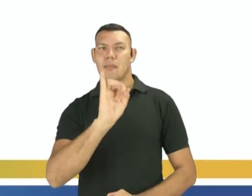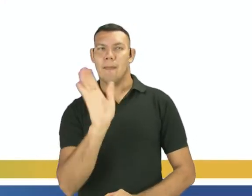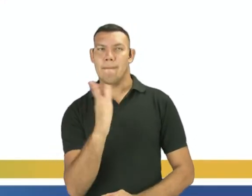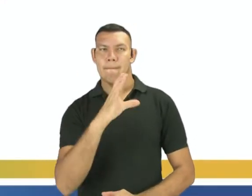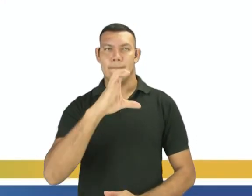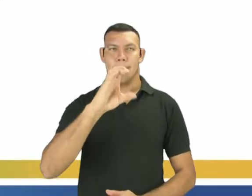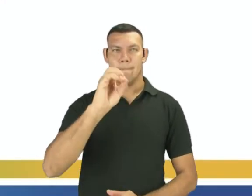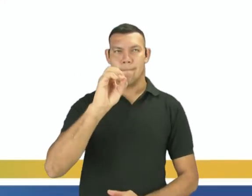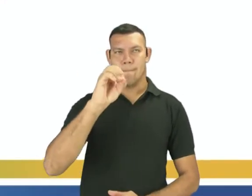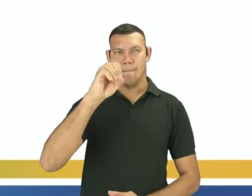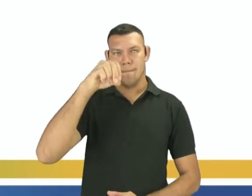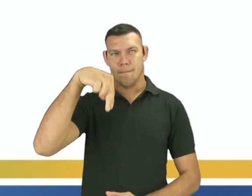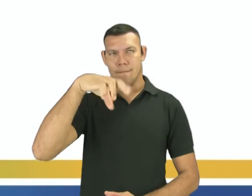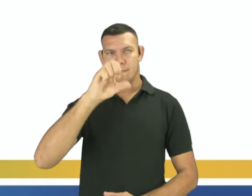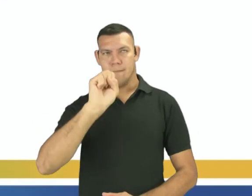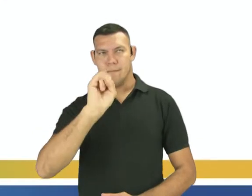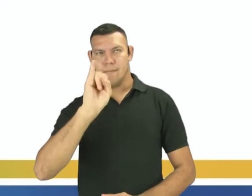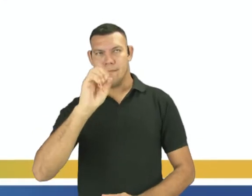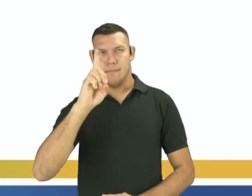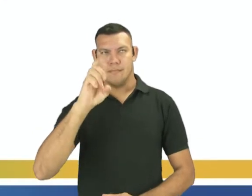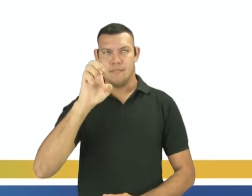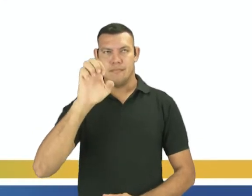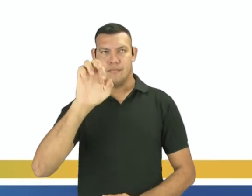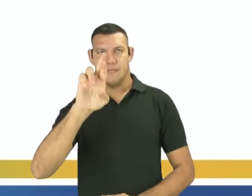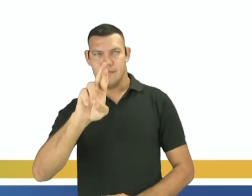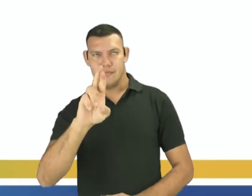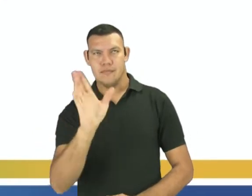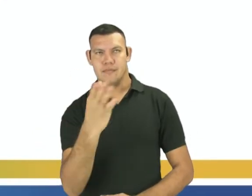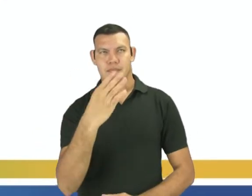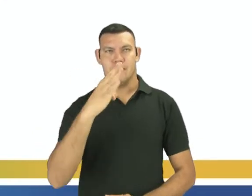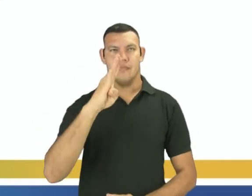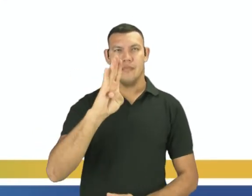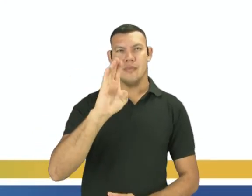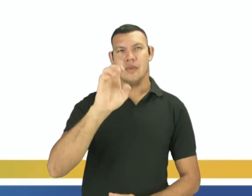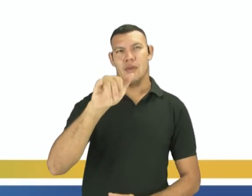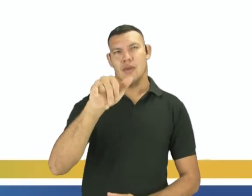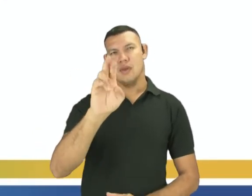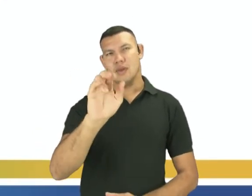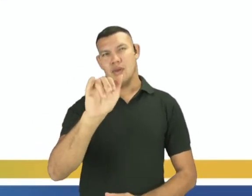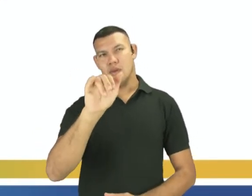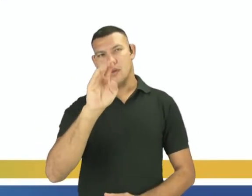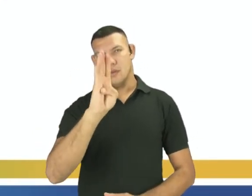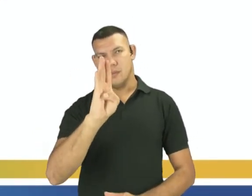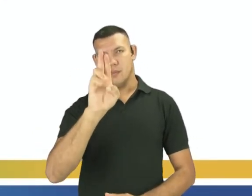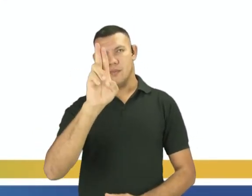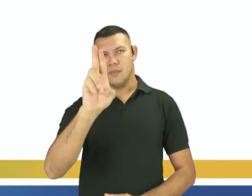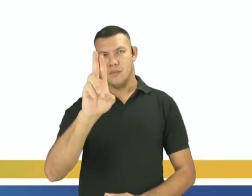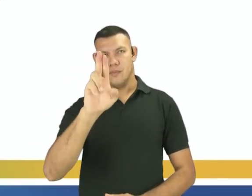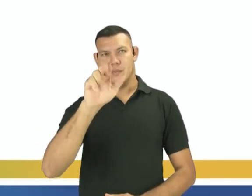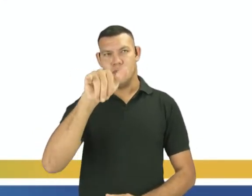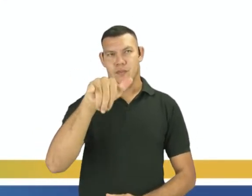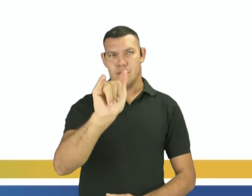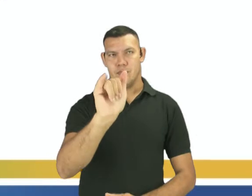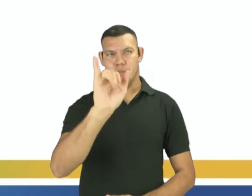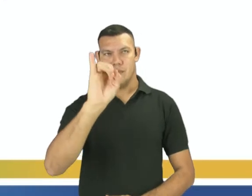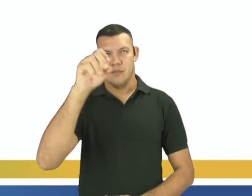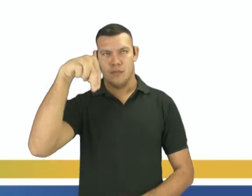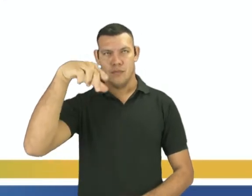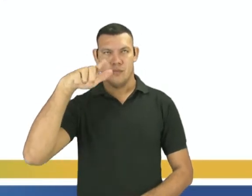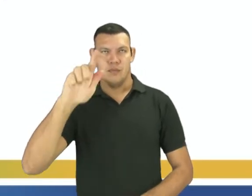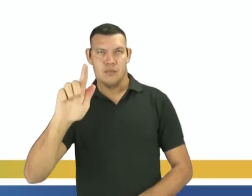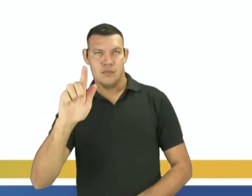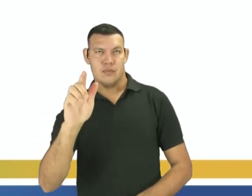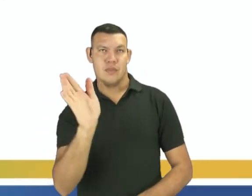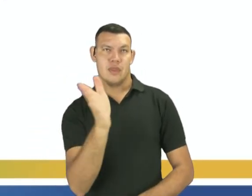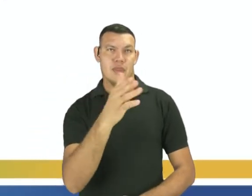new car. Eu estou pensando em comprar um carro novo. Observe também o verbo buy.